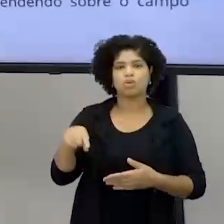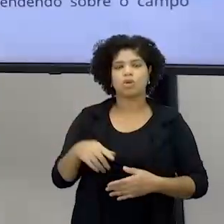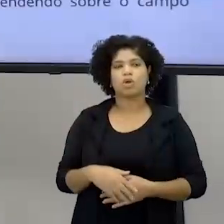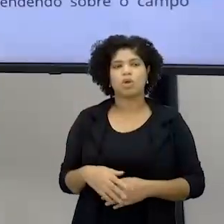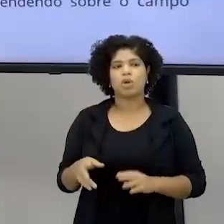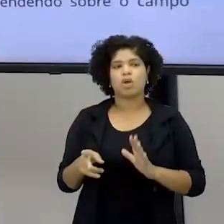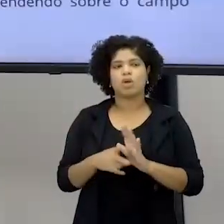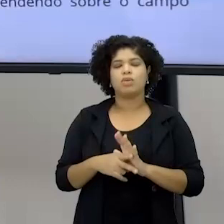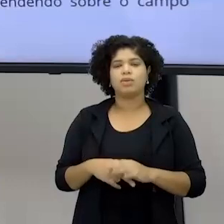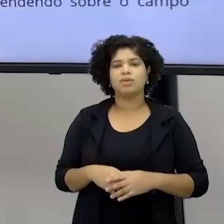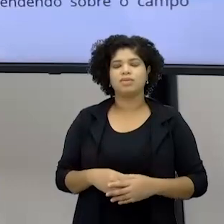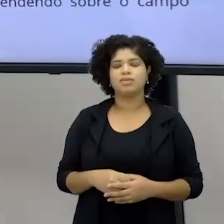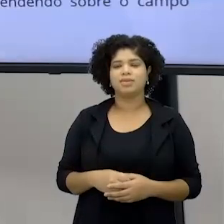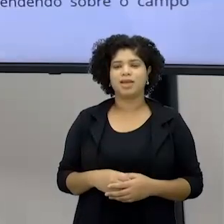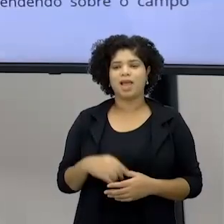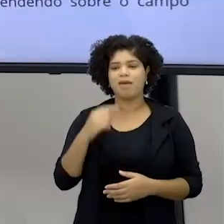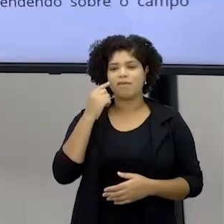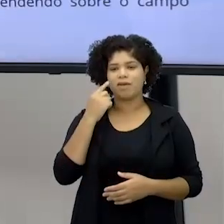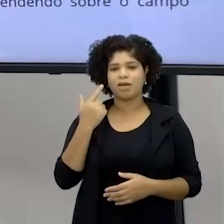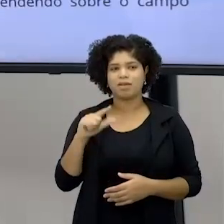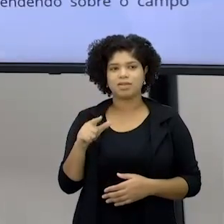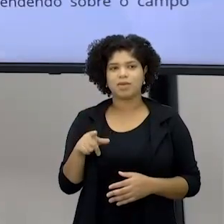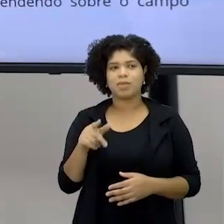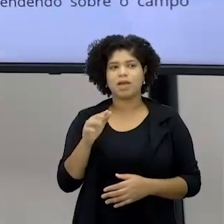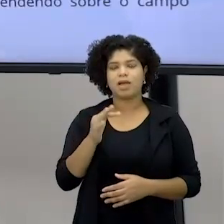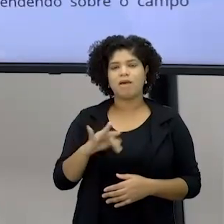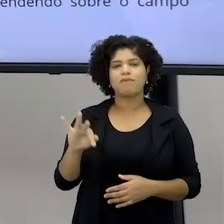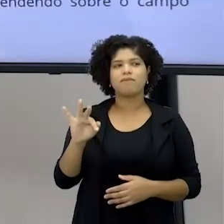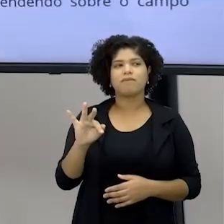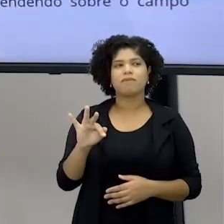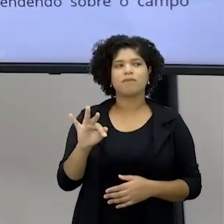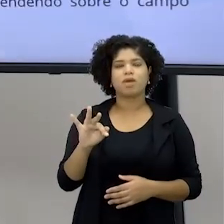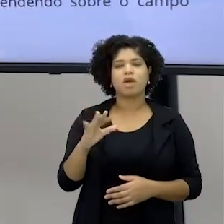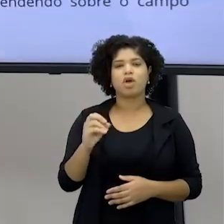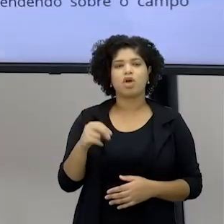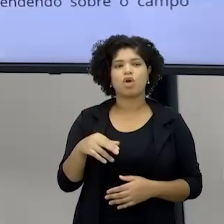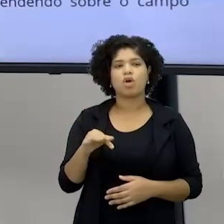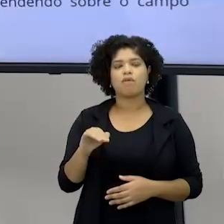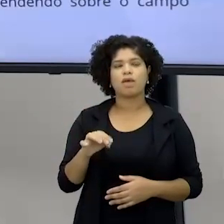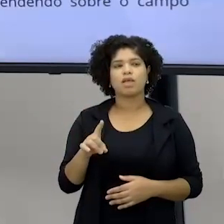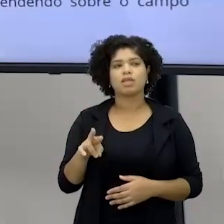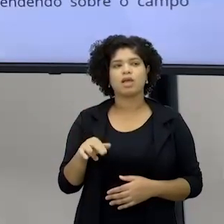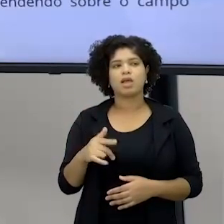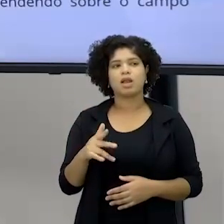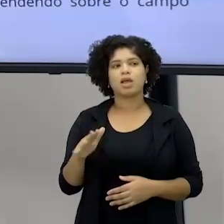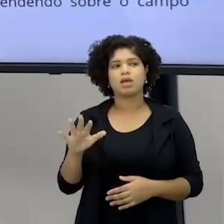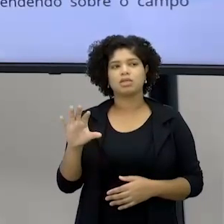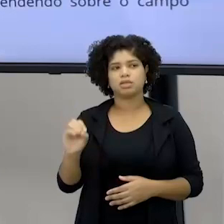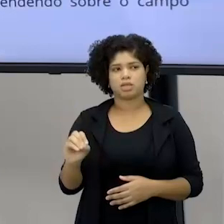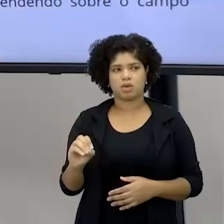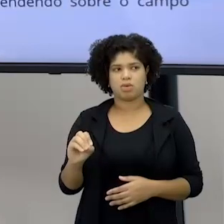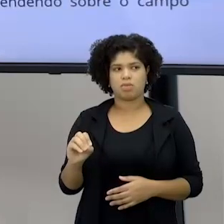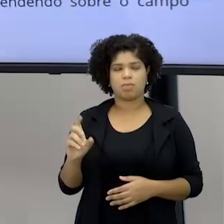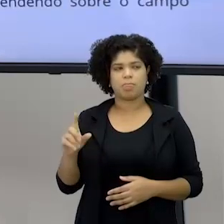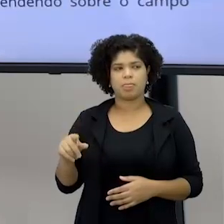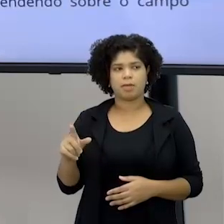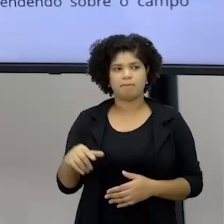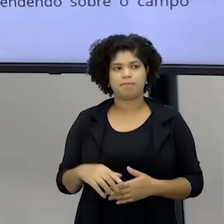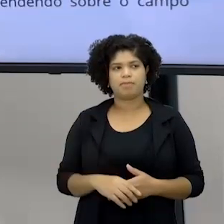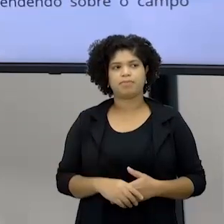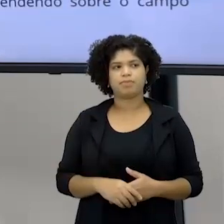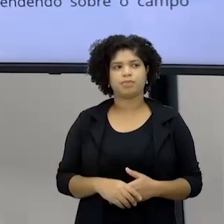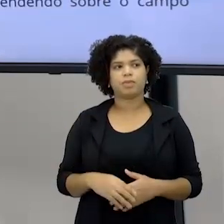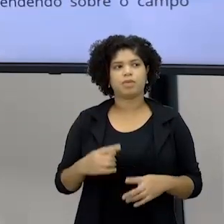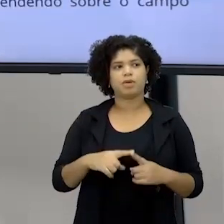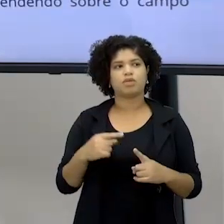mais sobre federação, mais sobre confederação, que se a gente vai falar disso, a gente vai investigar, nós